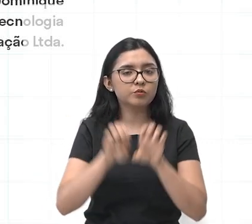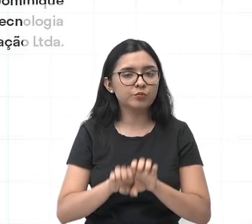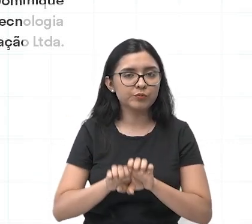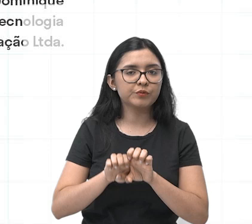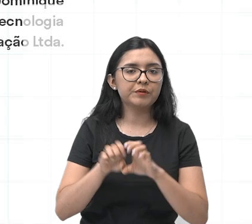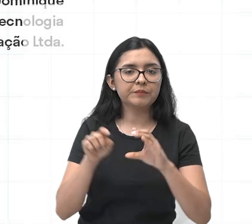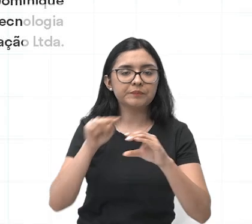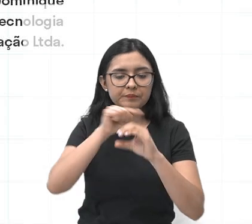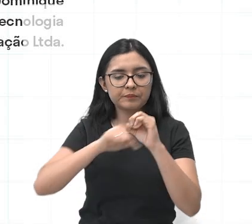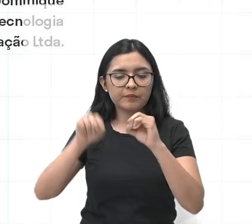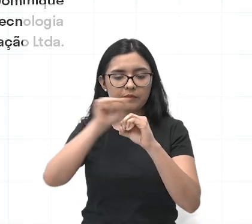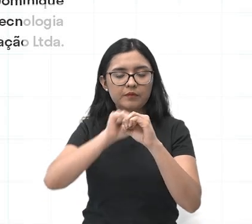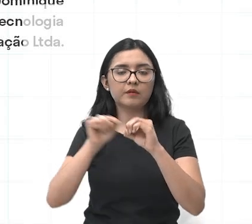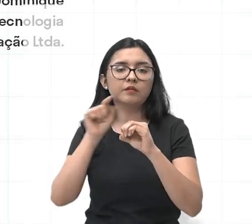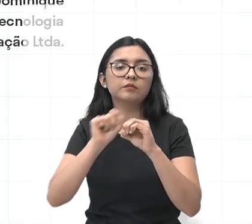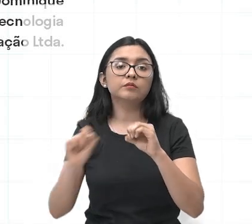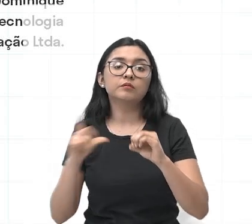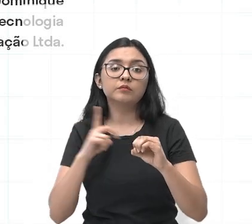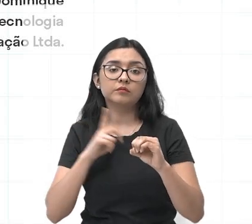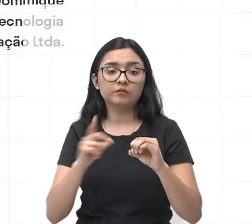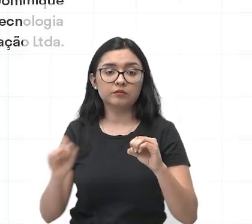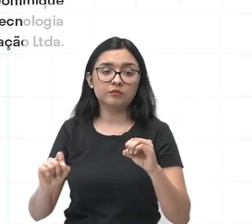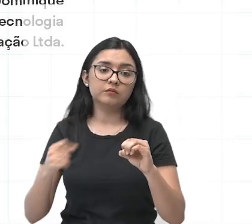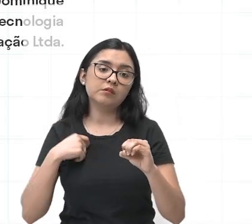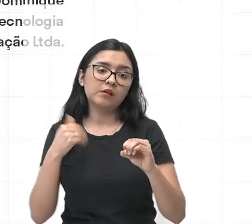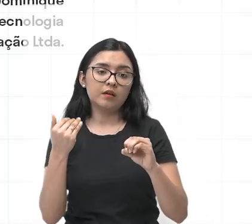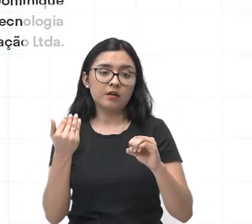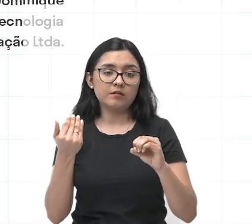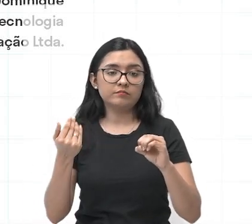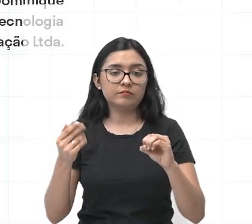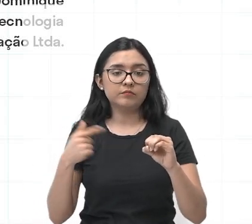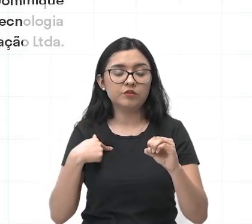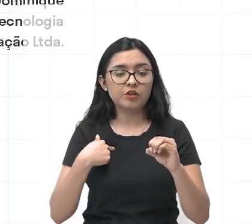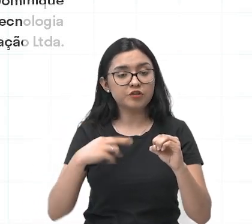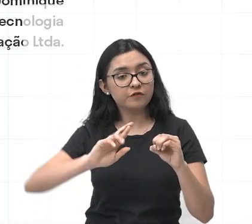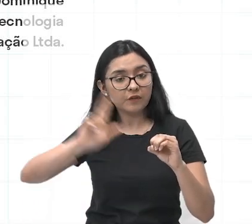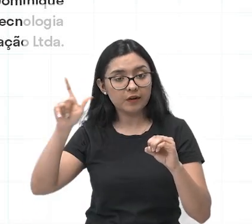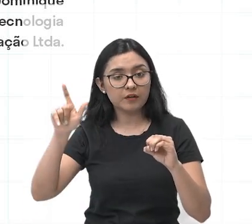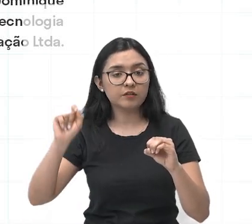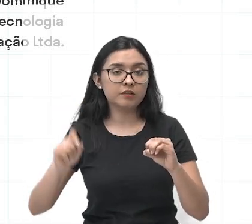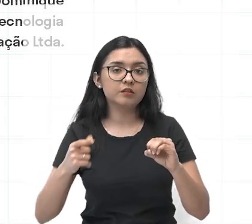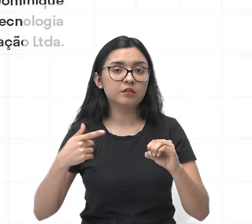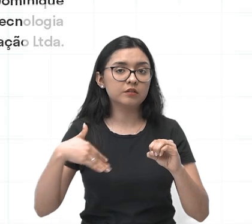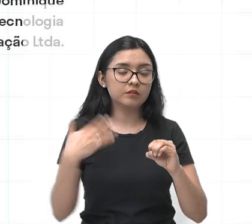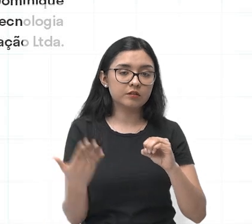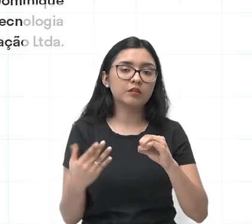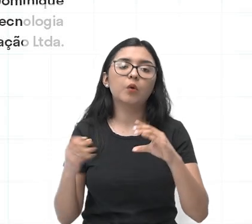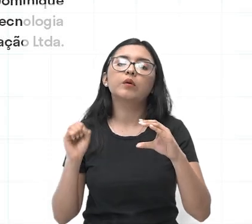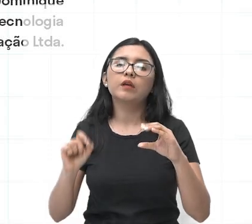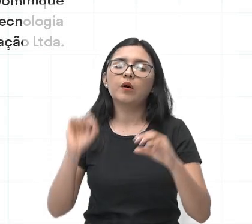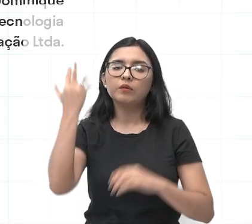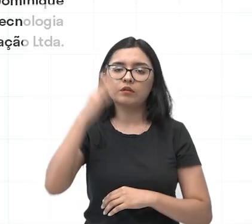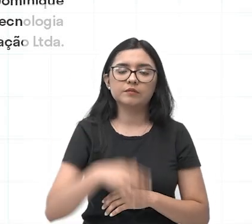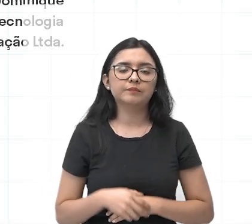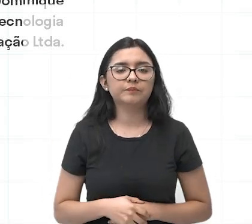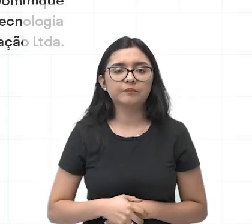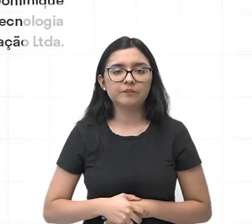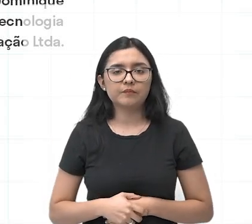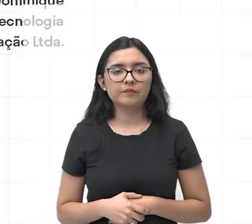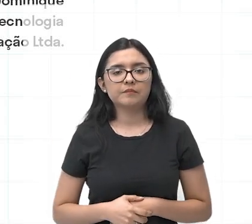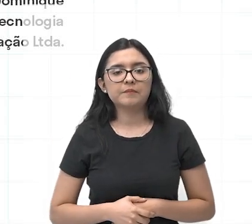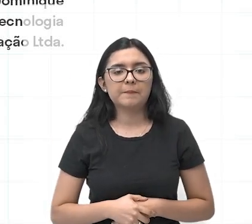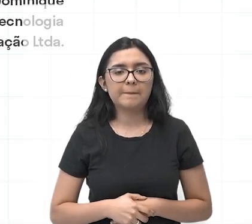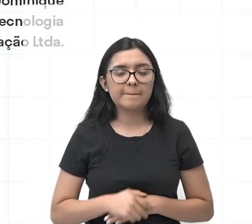essa curvatura se apresente de forma irregular. Nesse caso aí, os raios de luz, né,